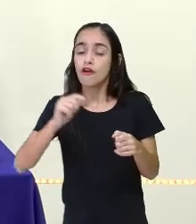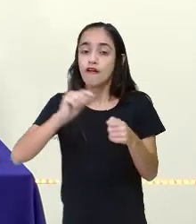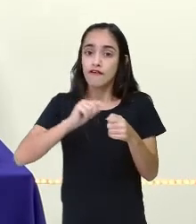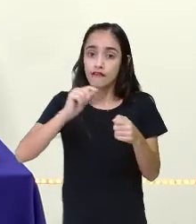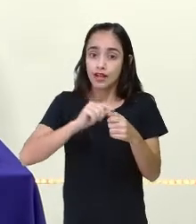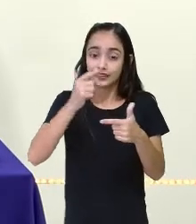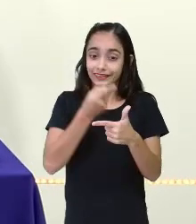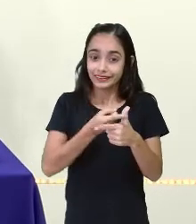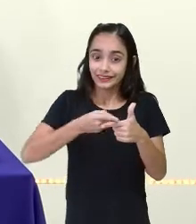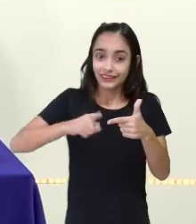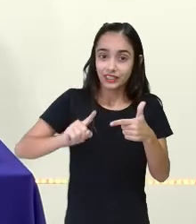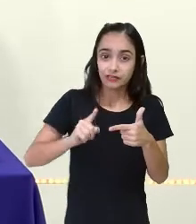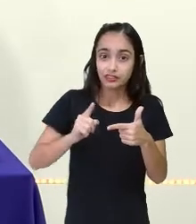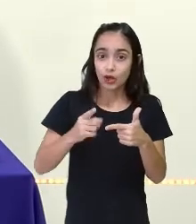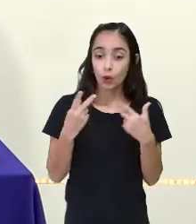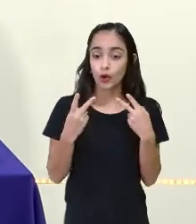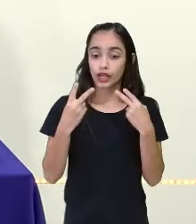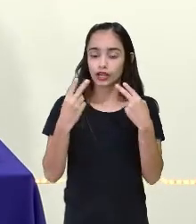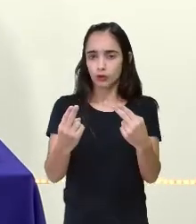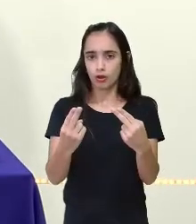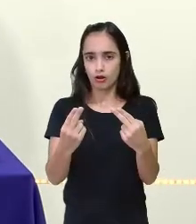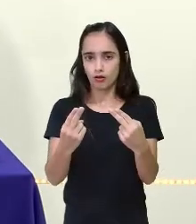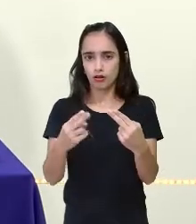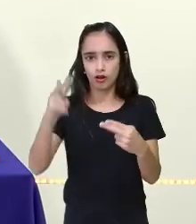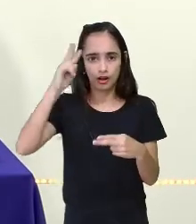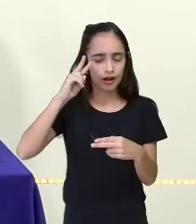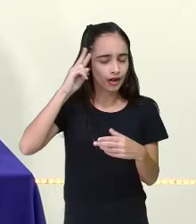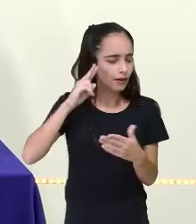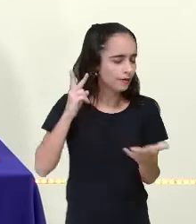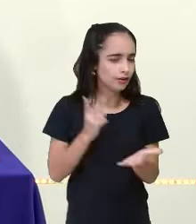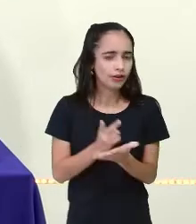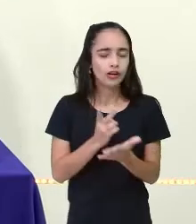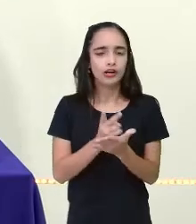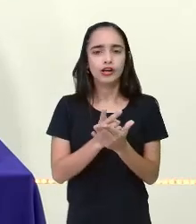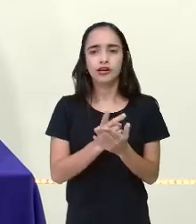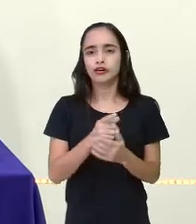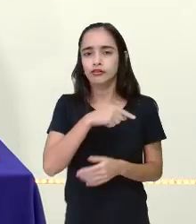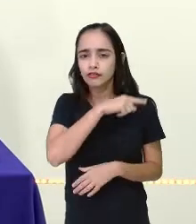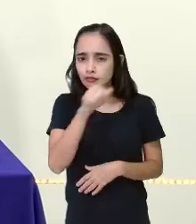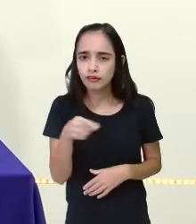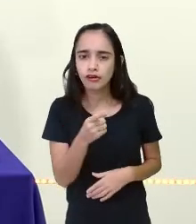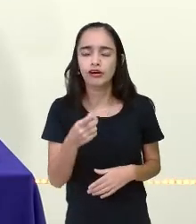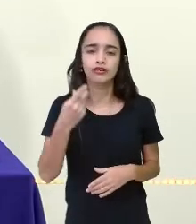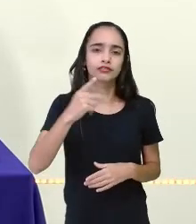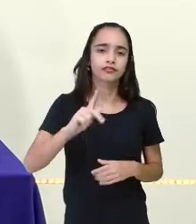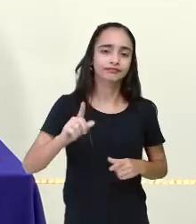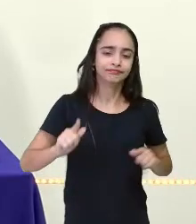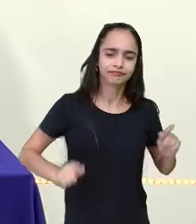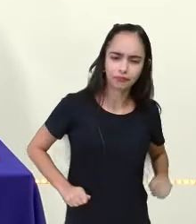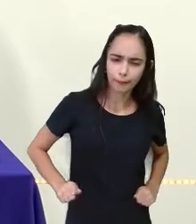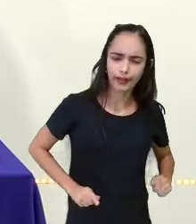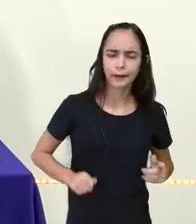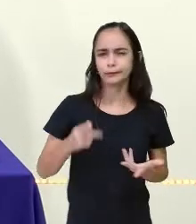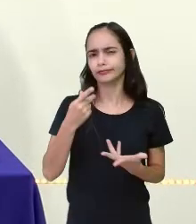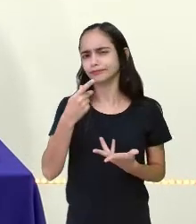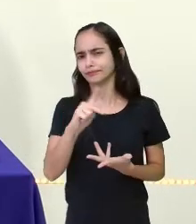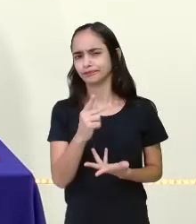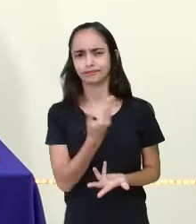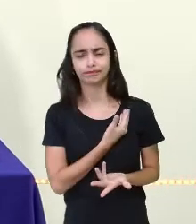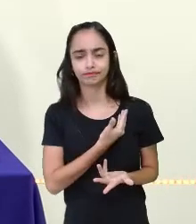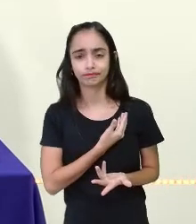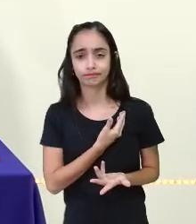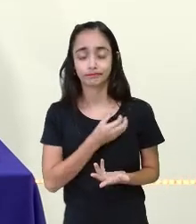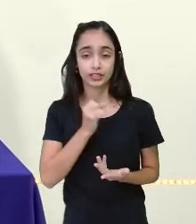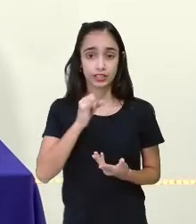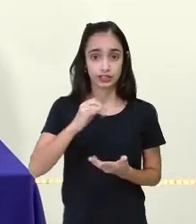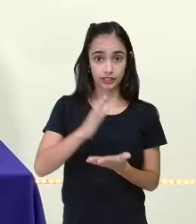iguais. Lembre-se sempre de você, dos seus primos, dos seus colegas, dos seus irmãos, em que se alguém fizer uma divisão ali,